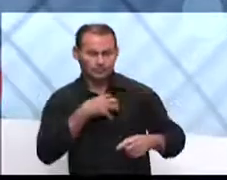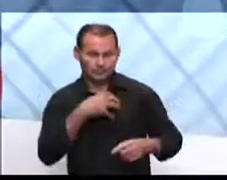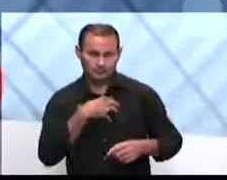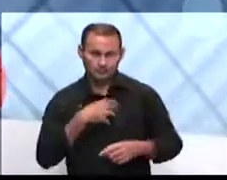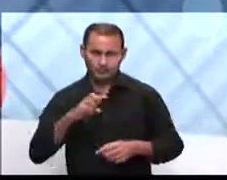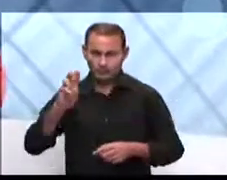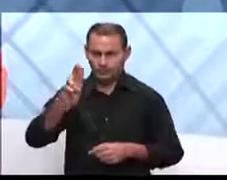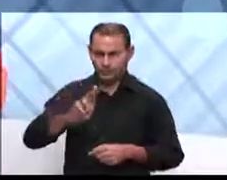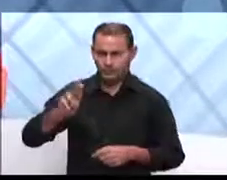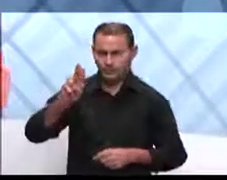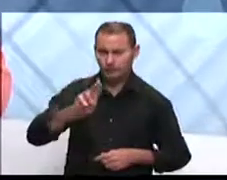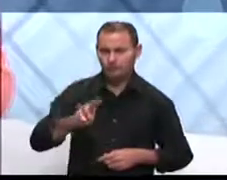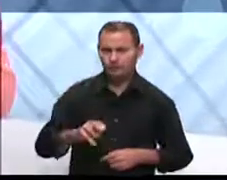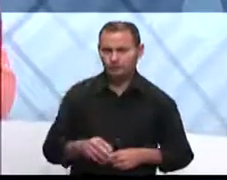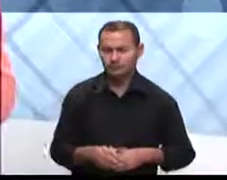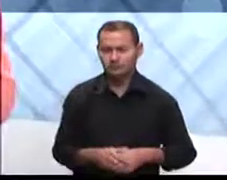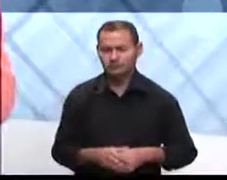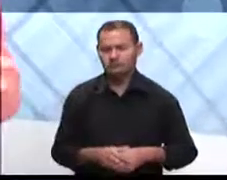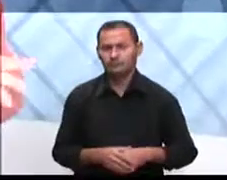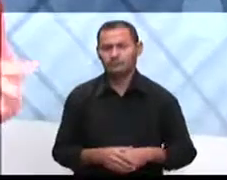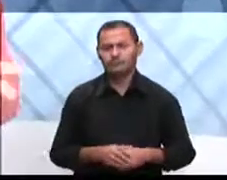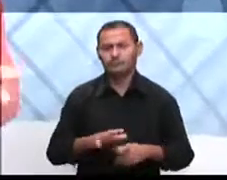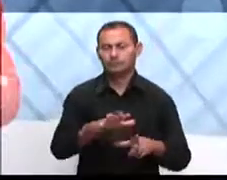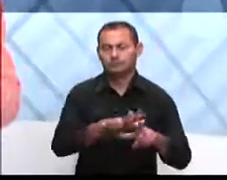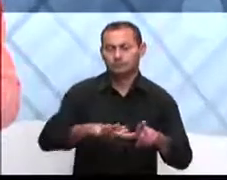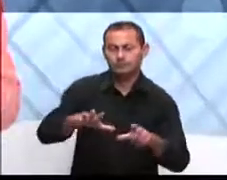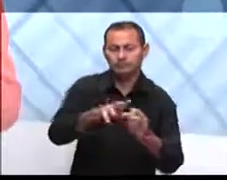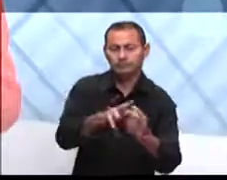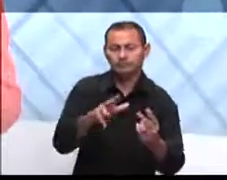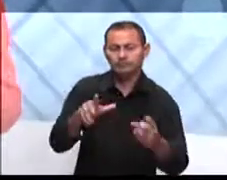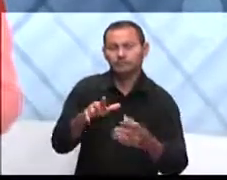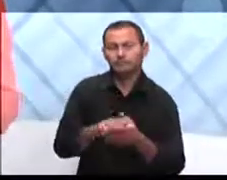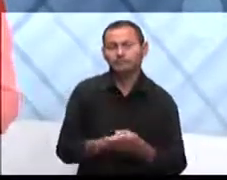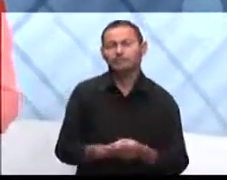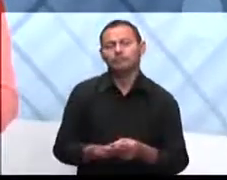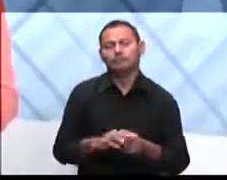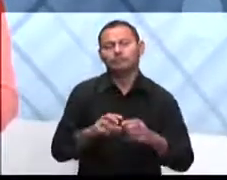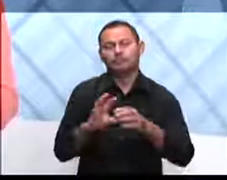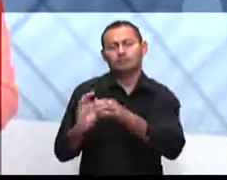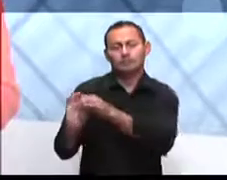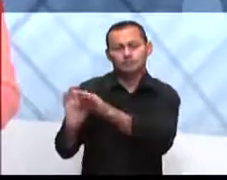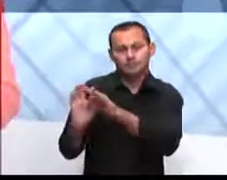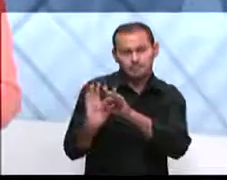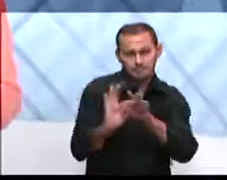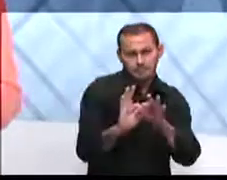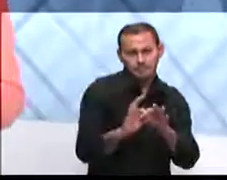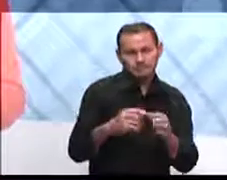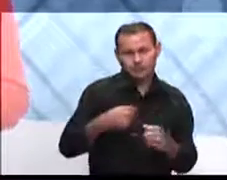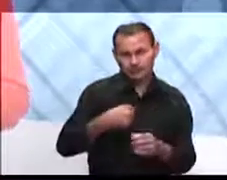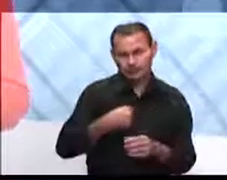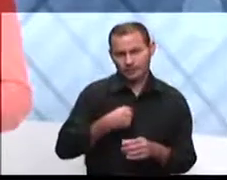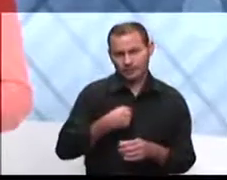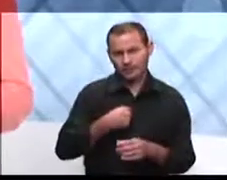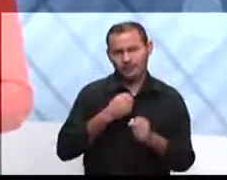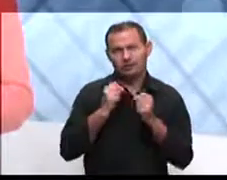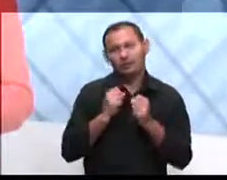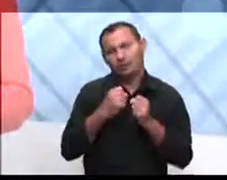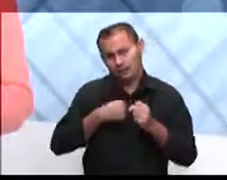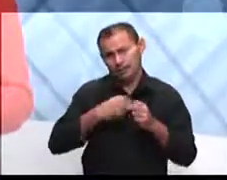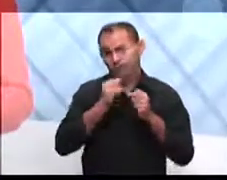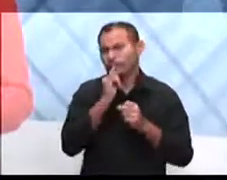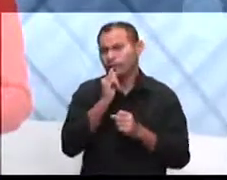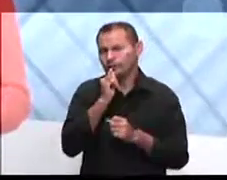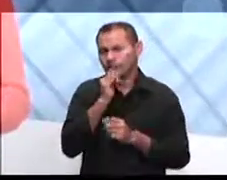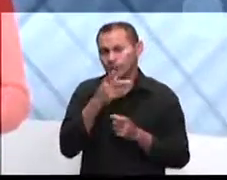do consumidor, tá? E aí o cenário, nesse contexto, eu posso, por